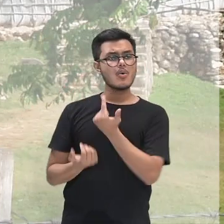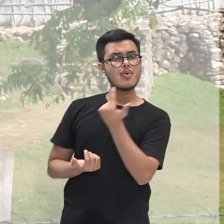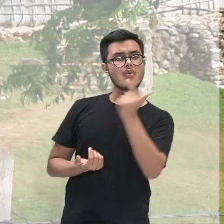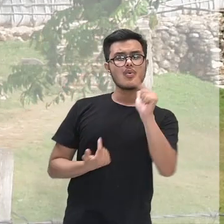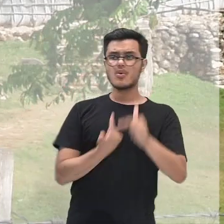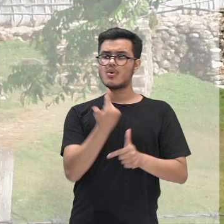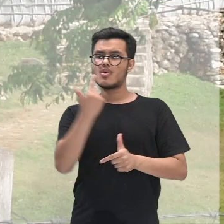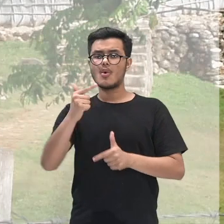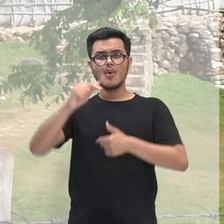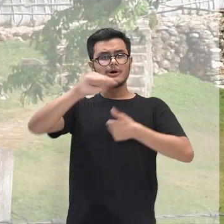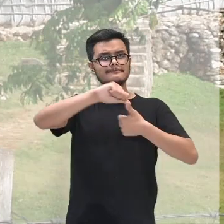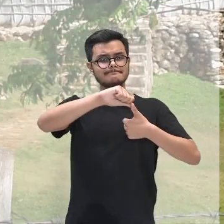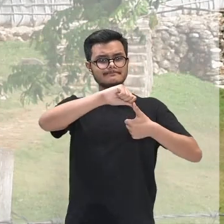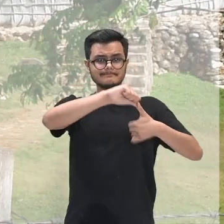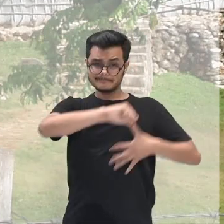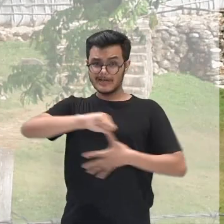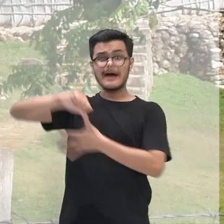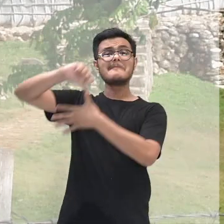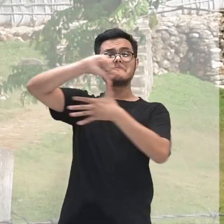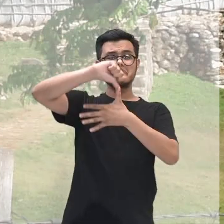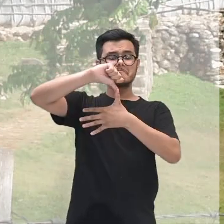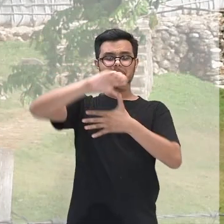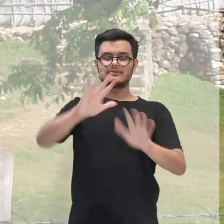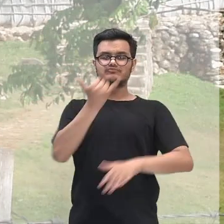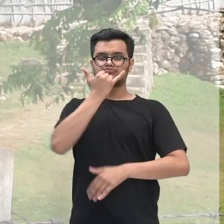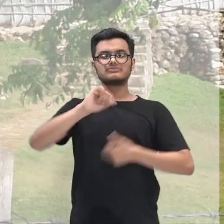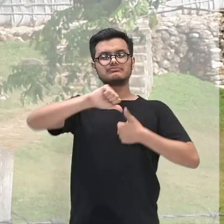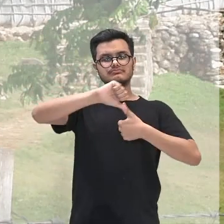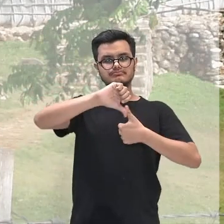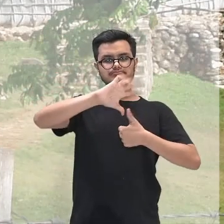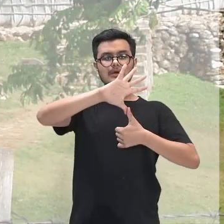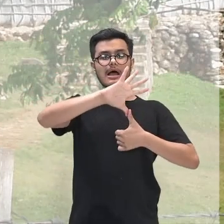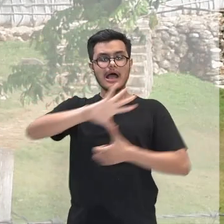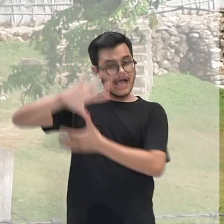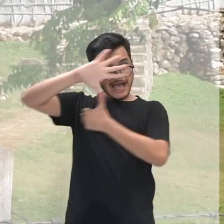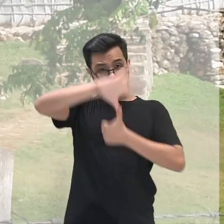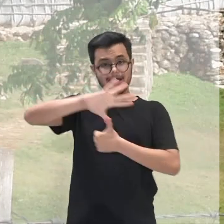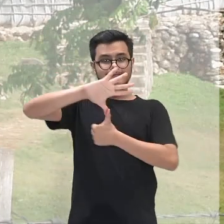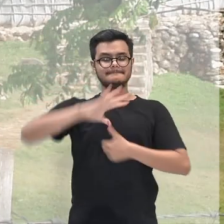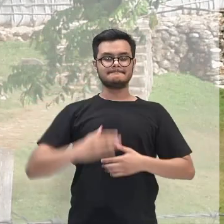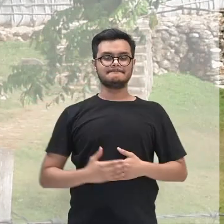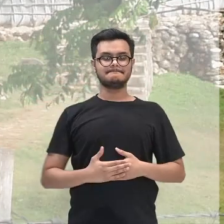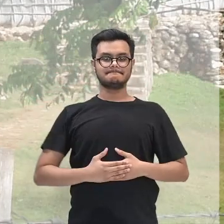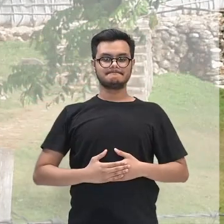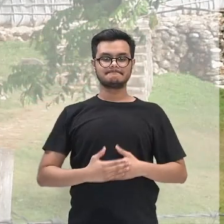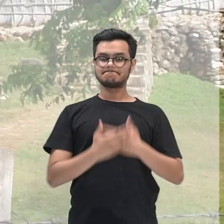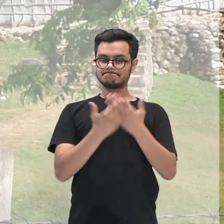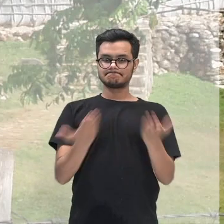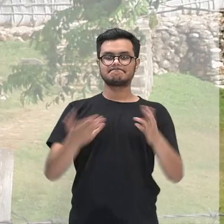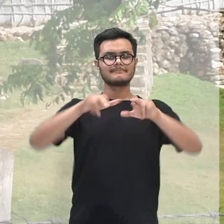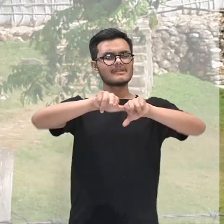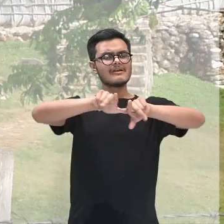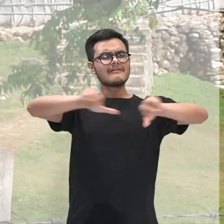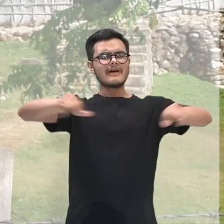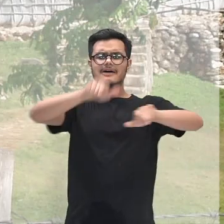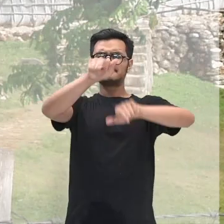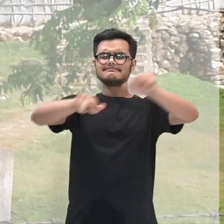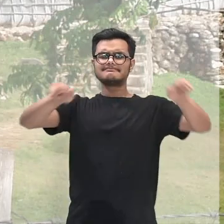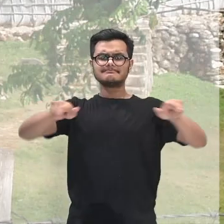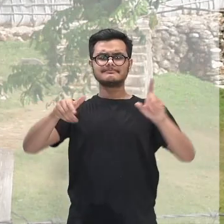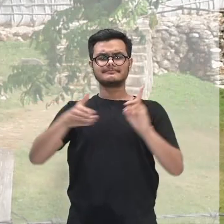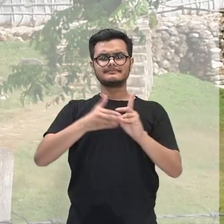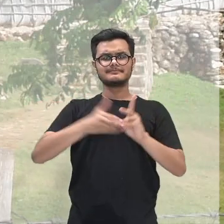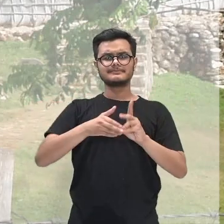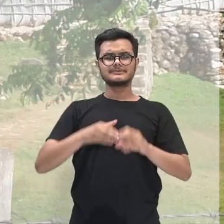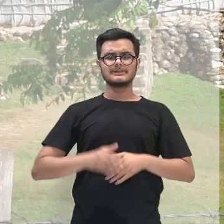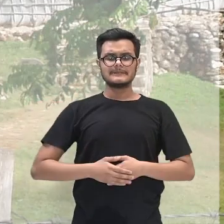da América do Sul. As línguas arawaks eram faladas por vários povos, como os